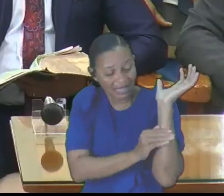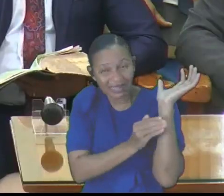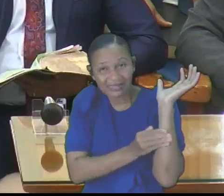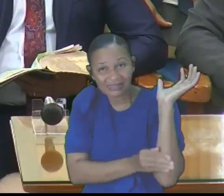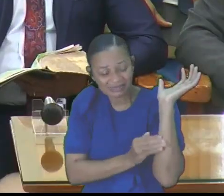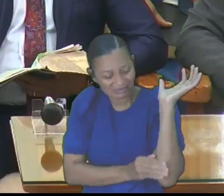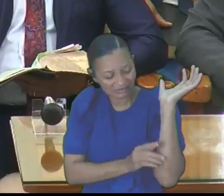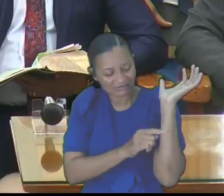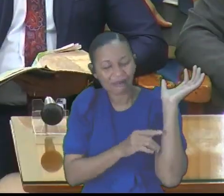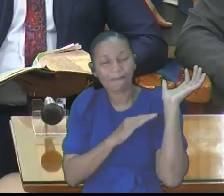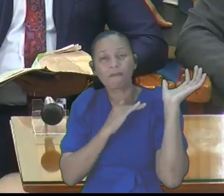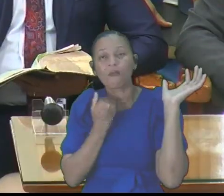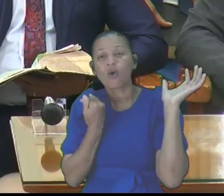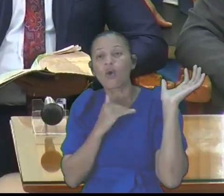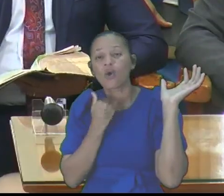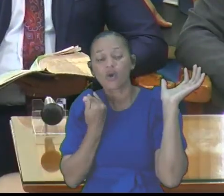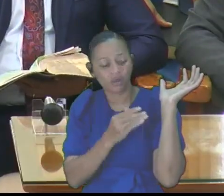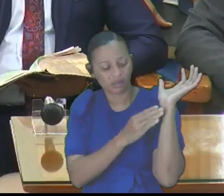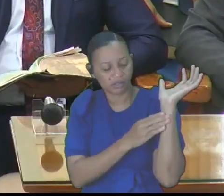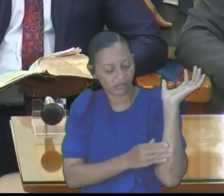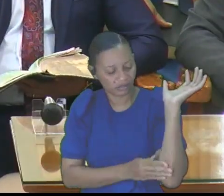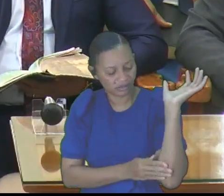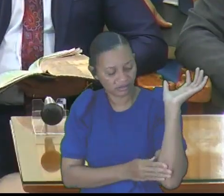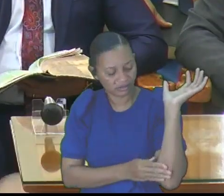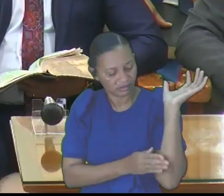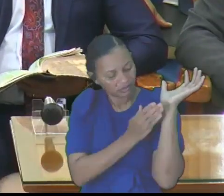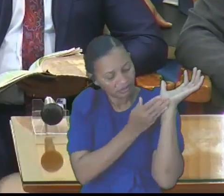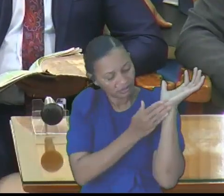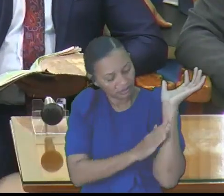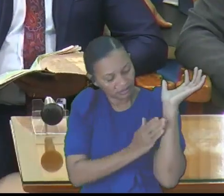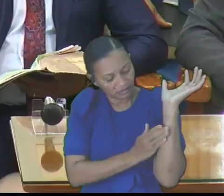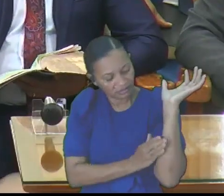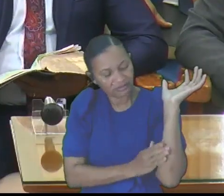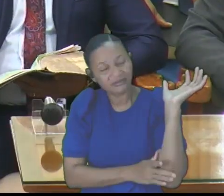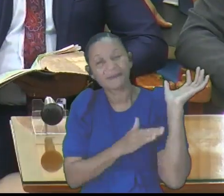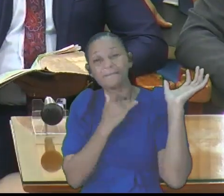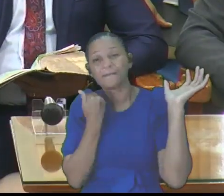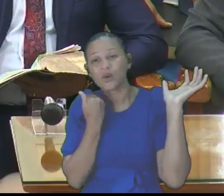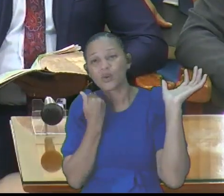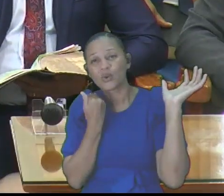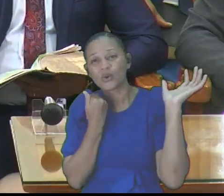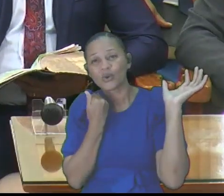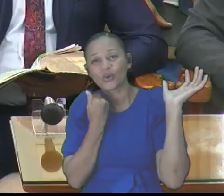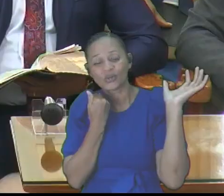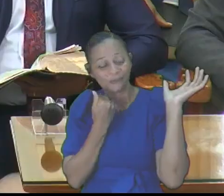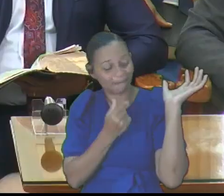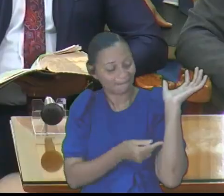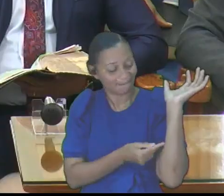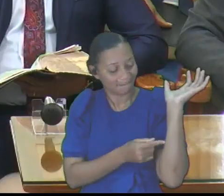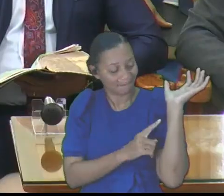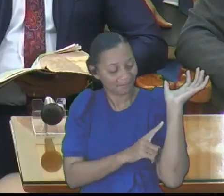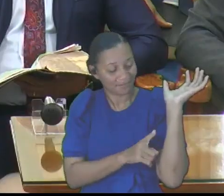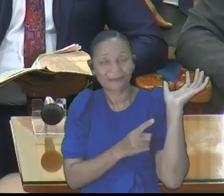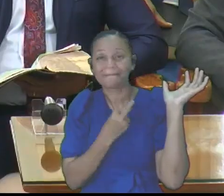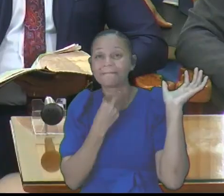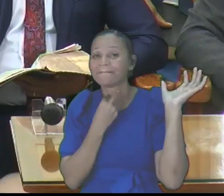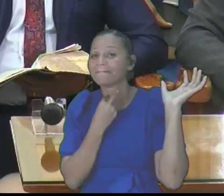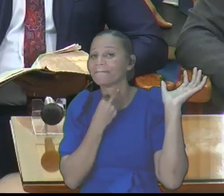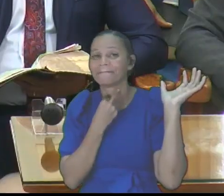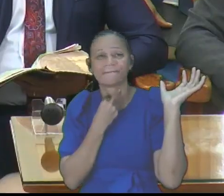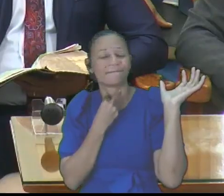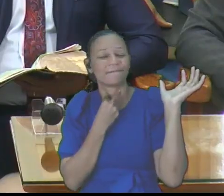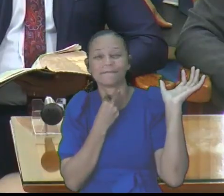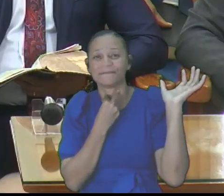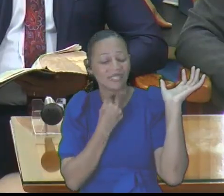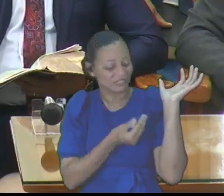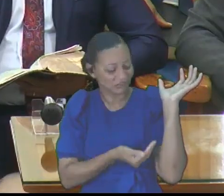árvore é morta. A casca da árvore é morta. Mas você não